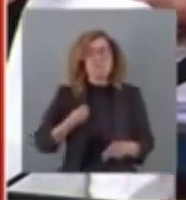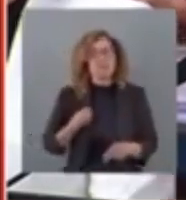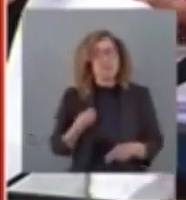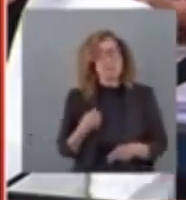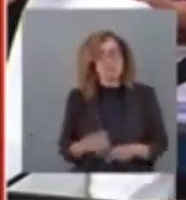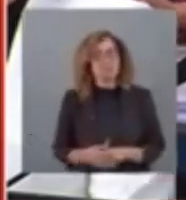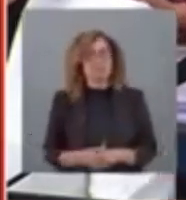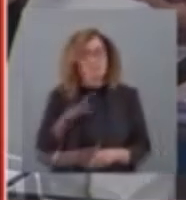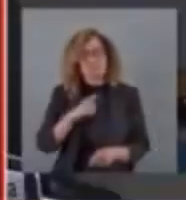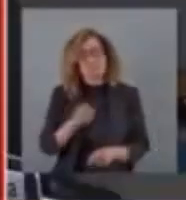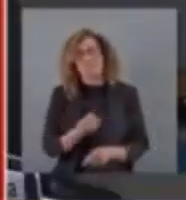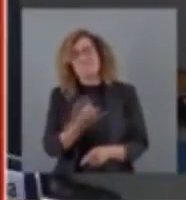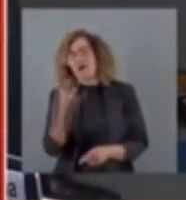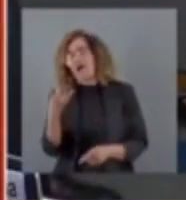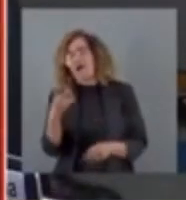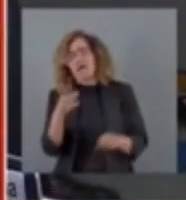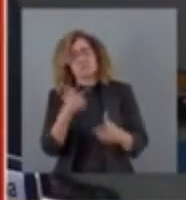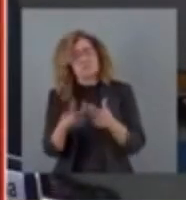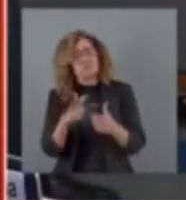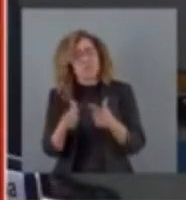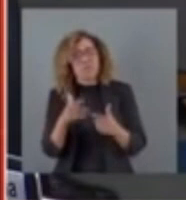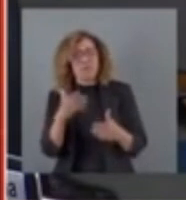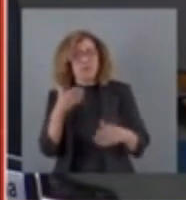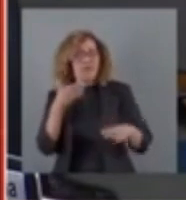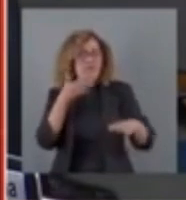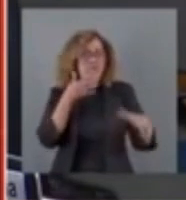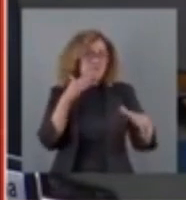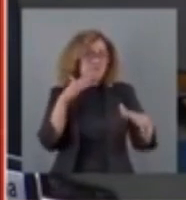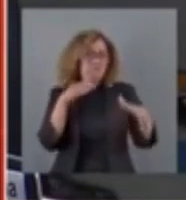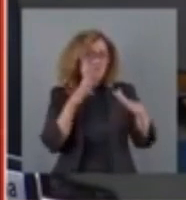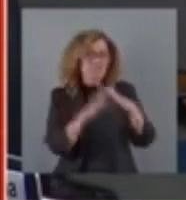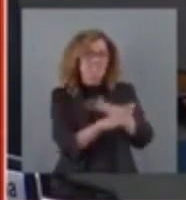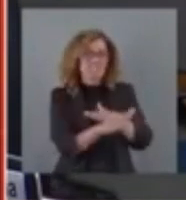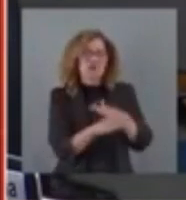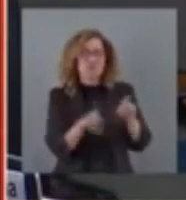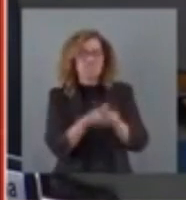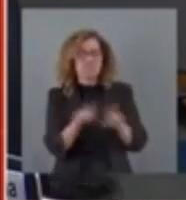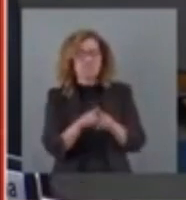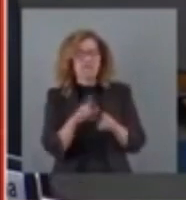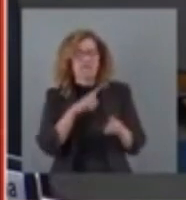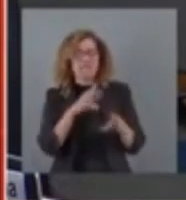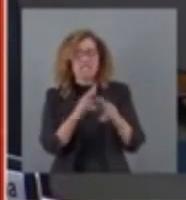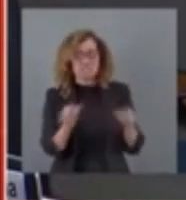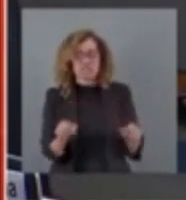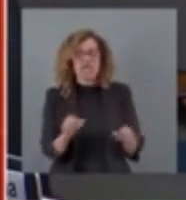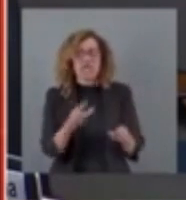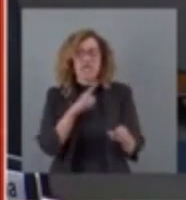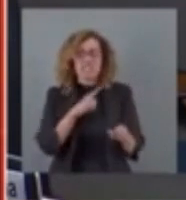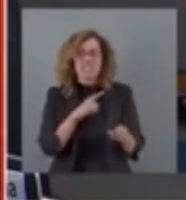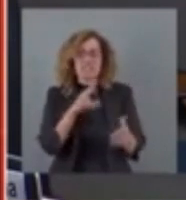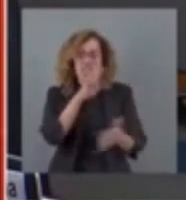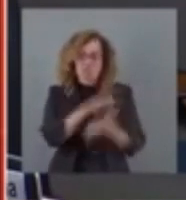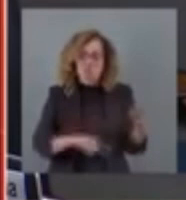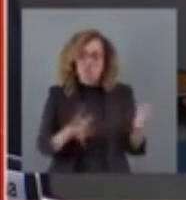ontem foi o enterro da CPI do MST, que é outra frente da mesma luta, que é a negação da posse